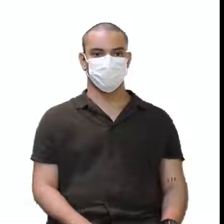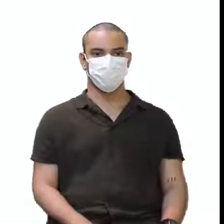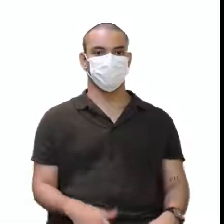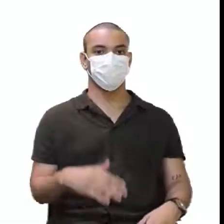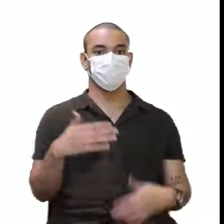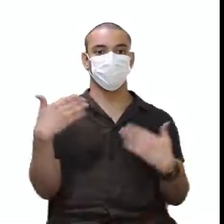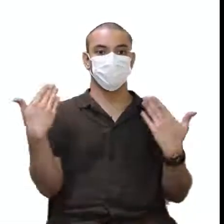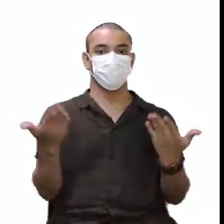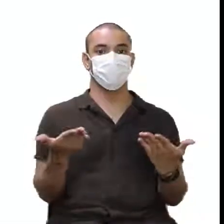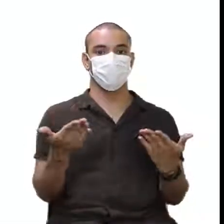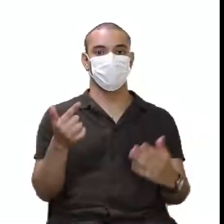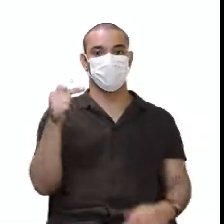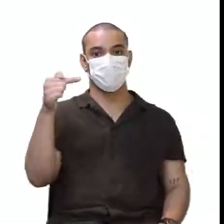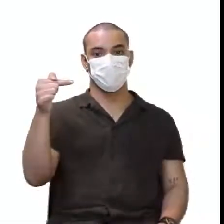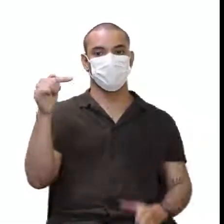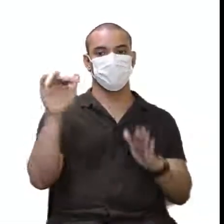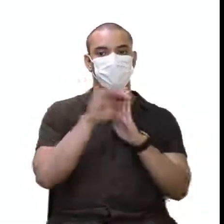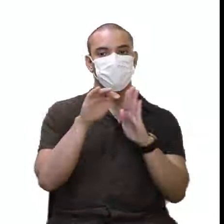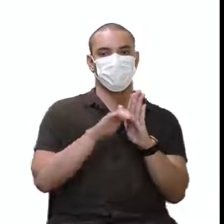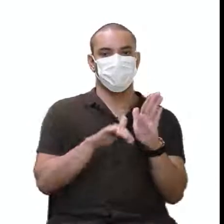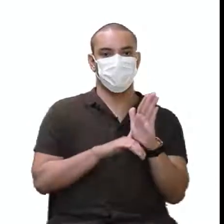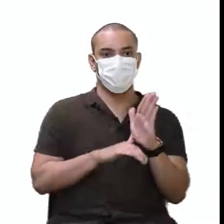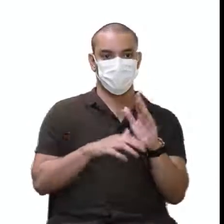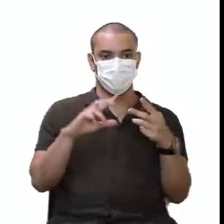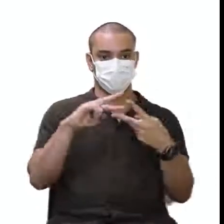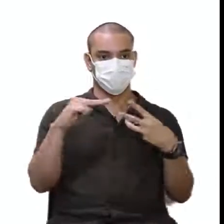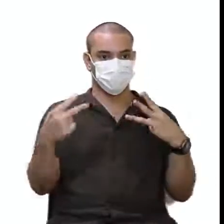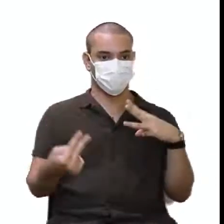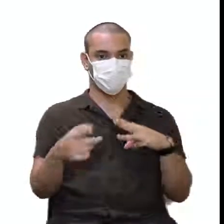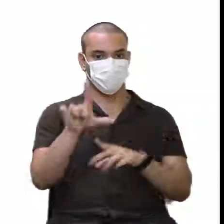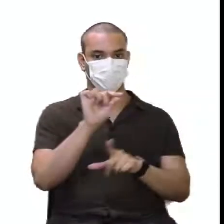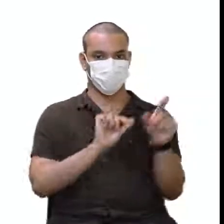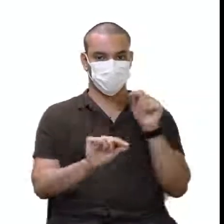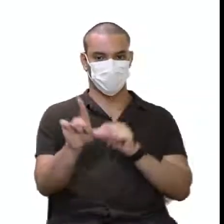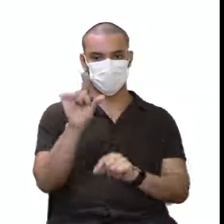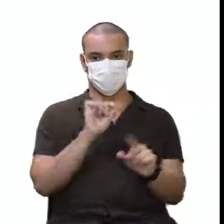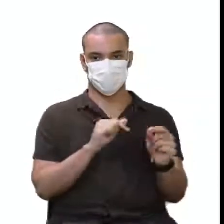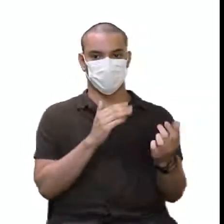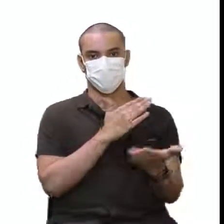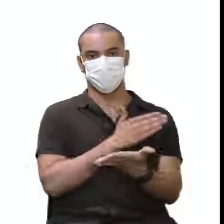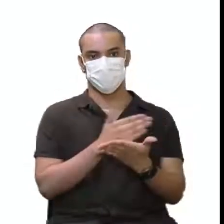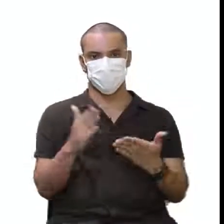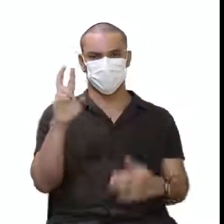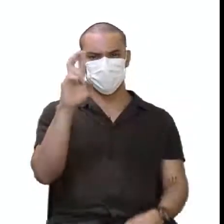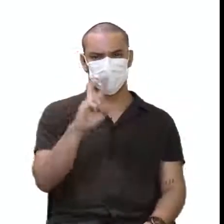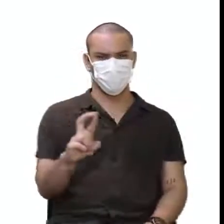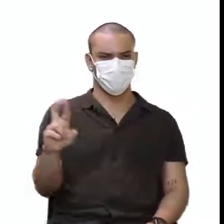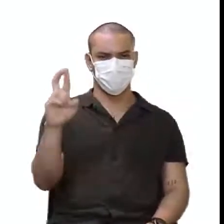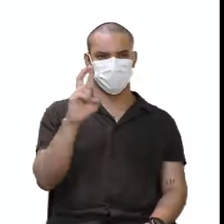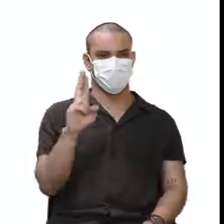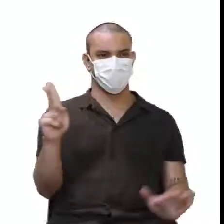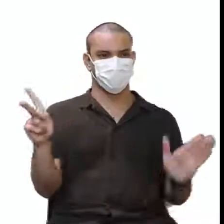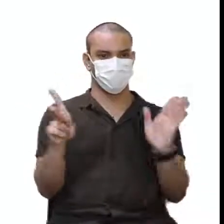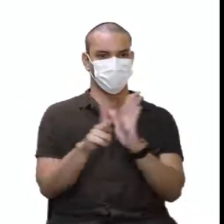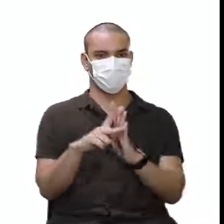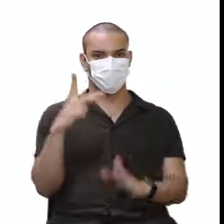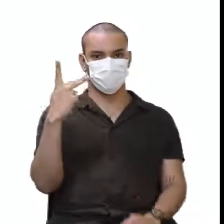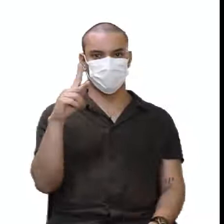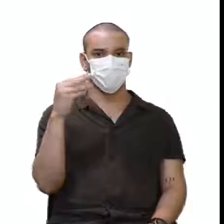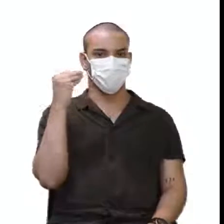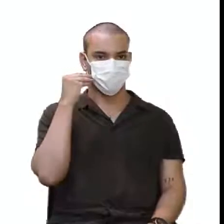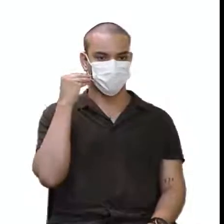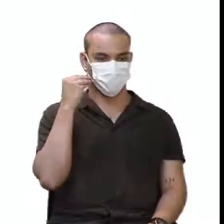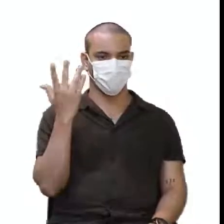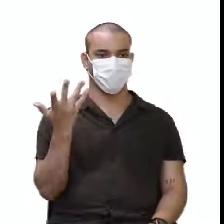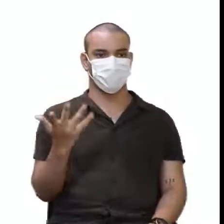Mencione as 7 que ele selecionou, escolheu, a partir, né, dessas observações, para o seu